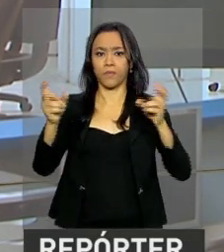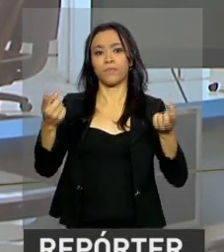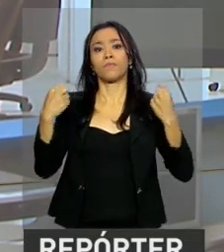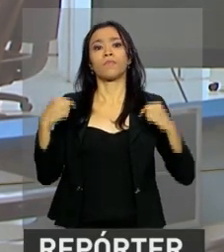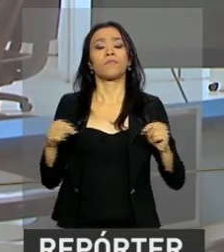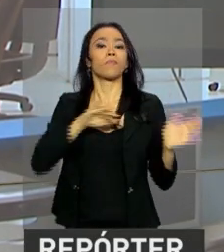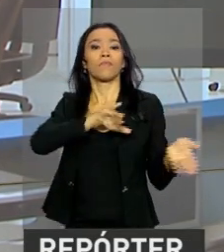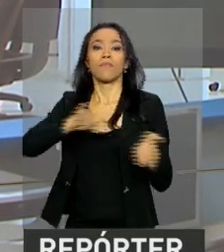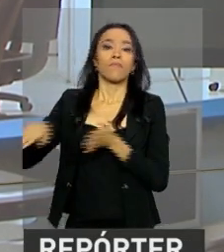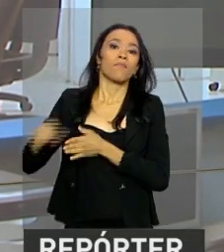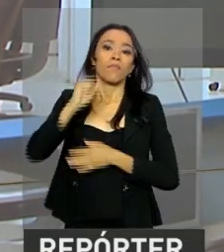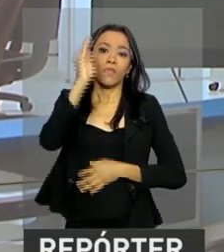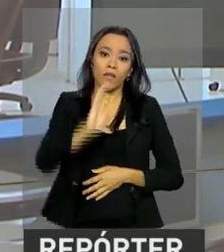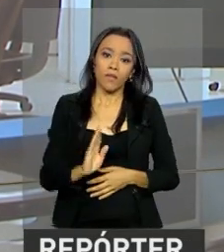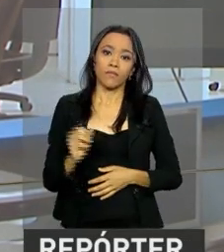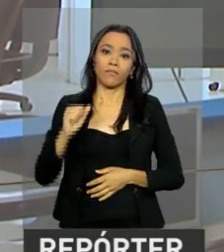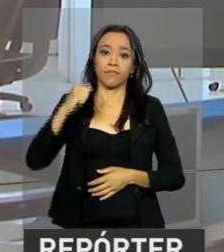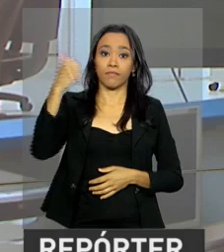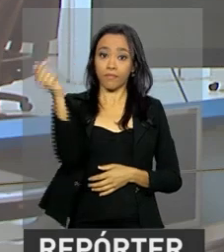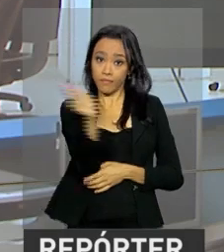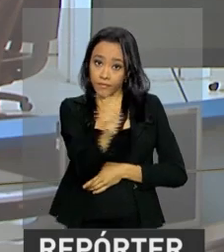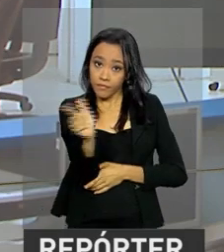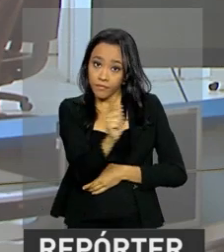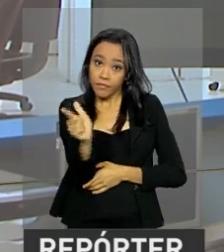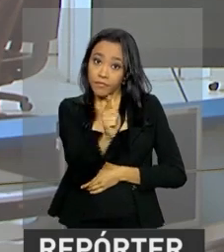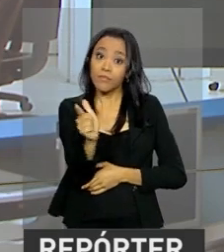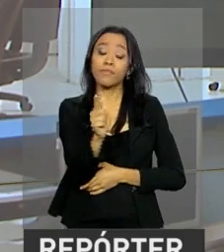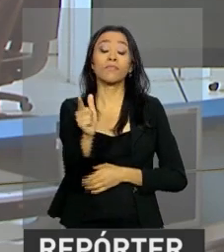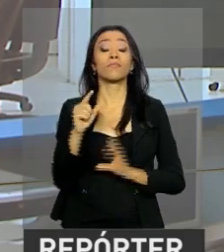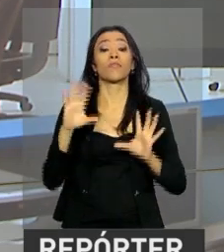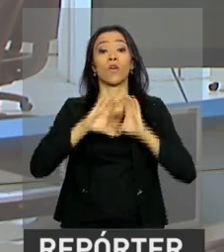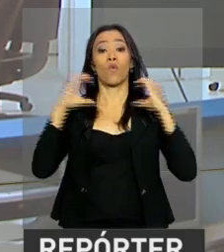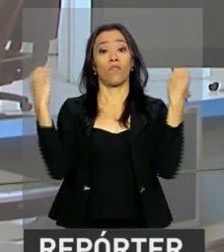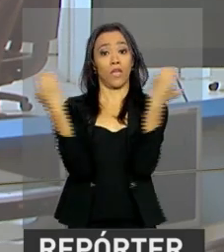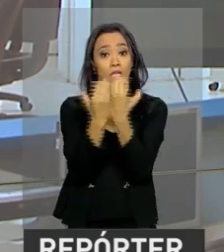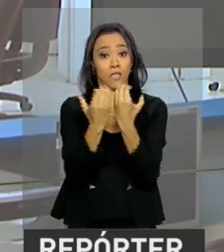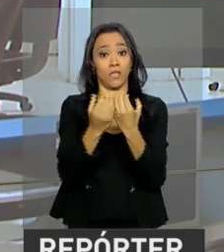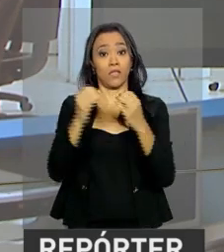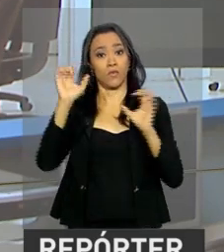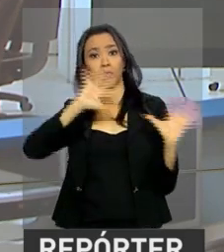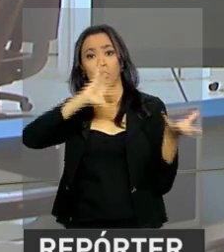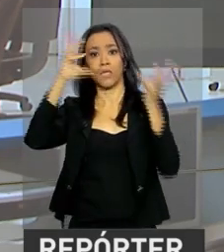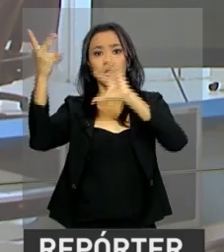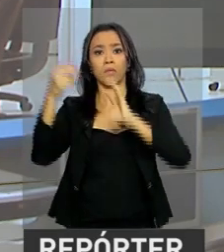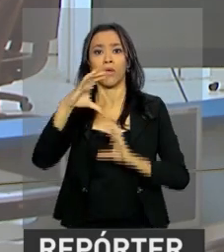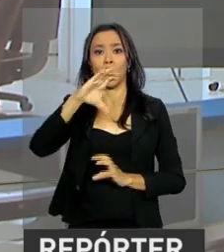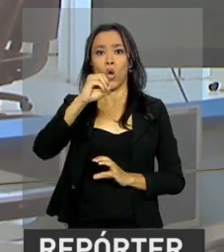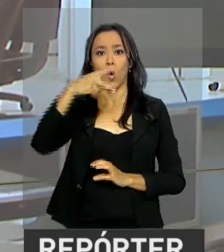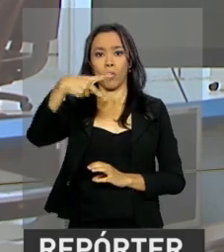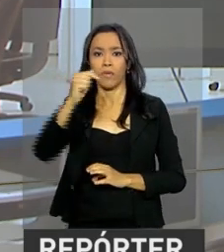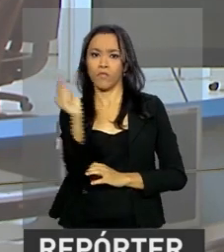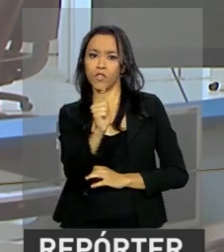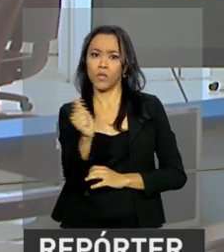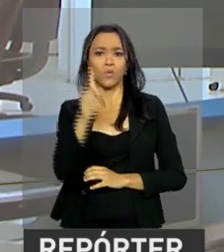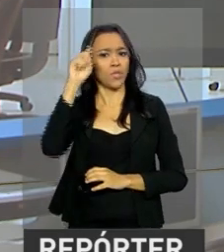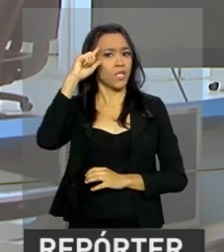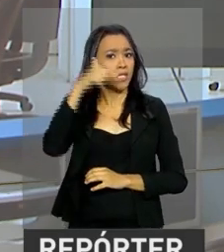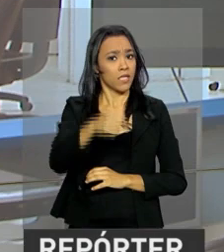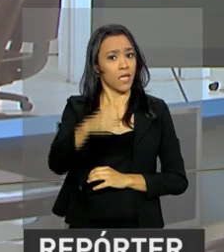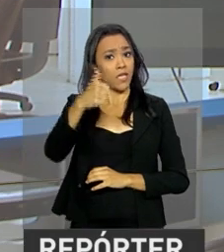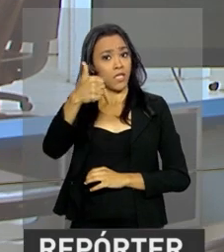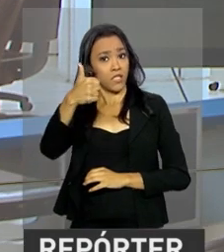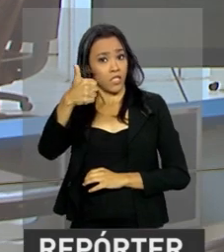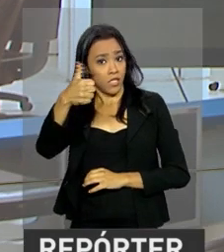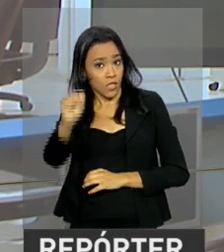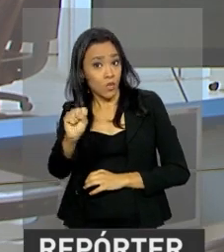participar da 22ª Conferência sobre o Clima, a COP22, entre os dias 7 e 18 deste mês,